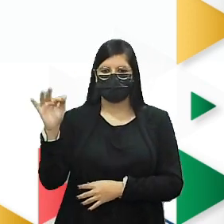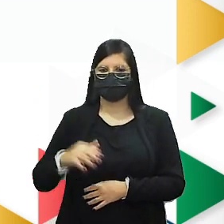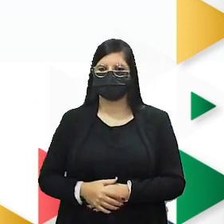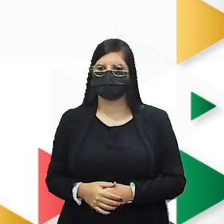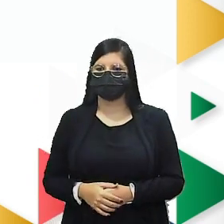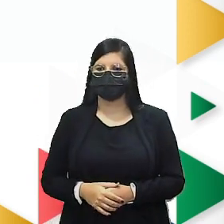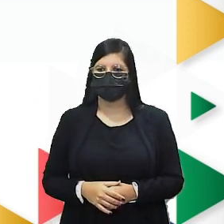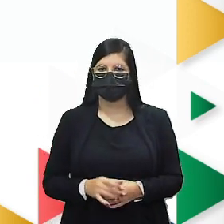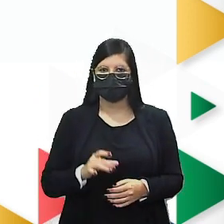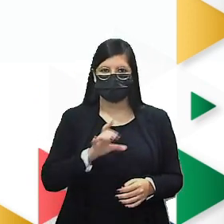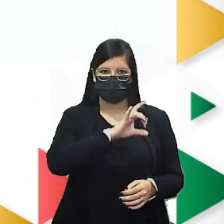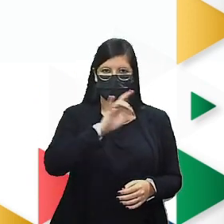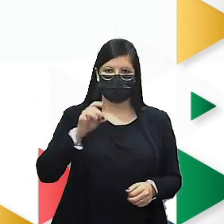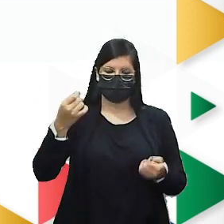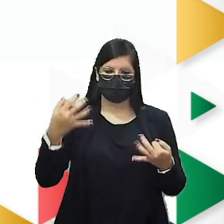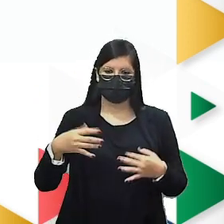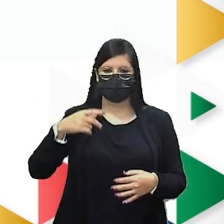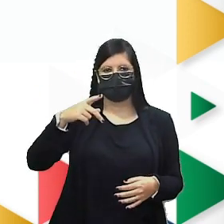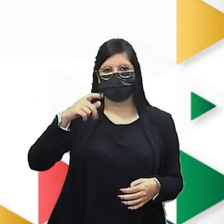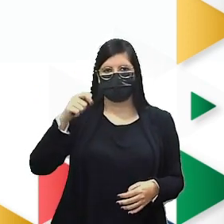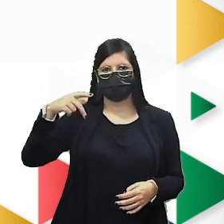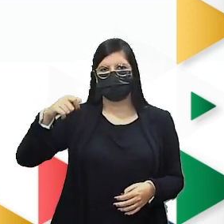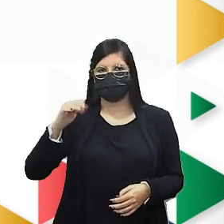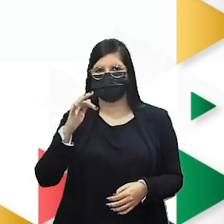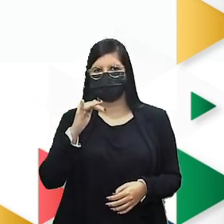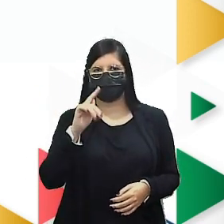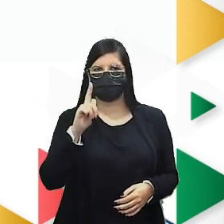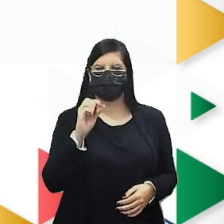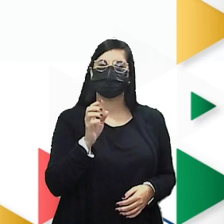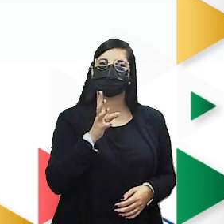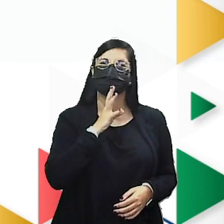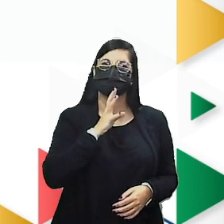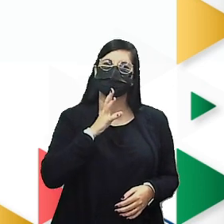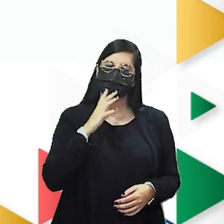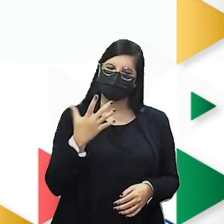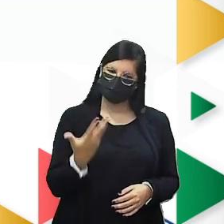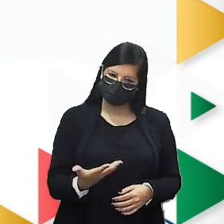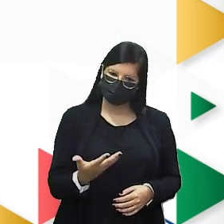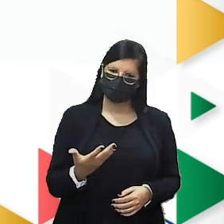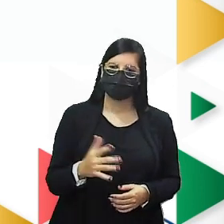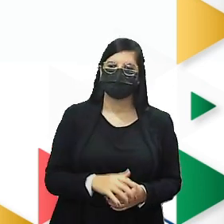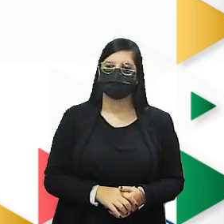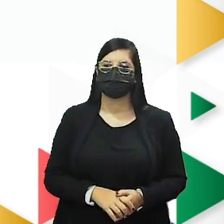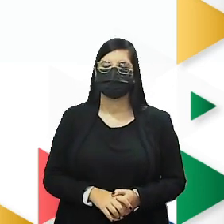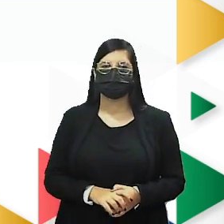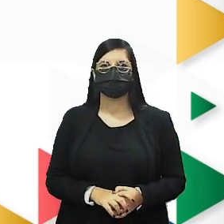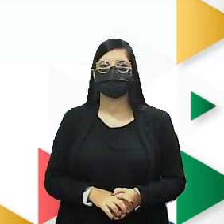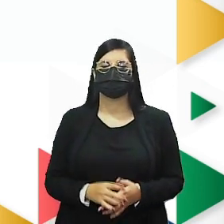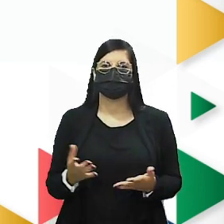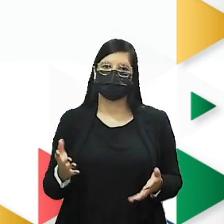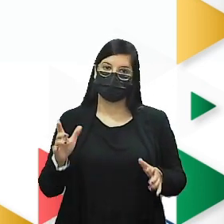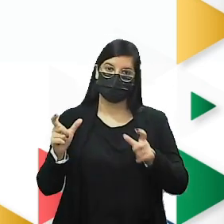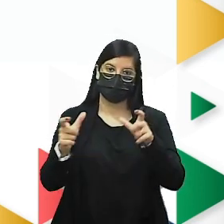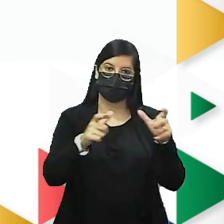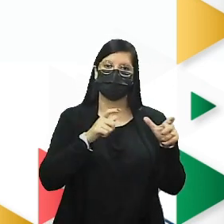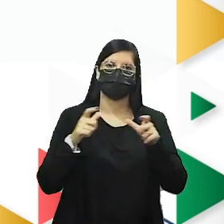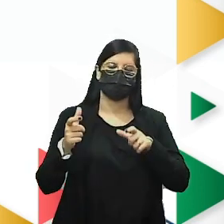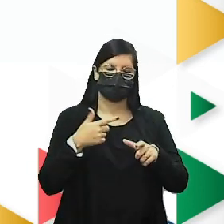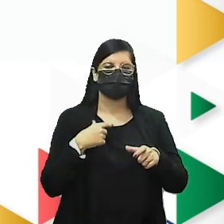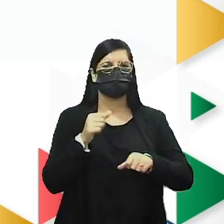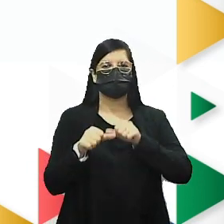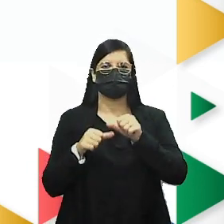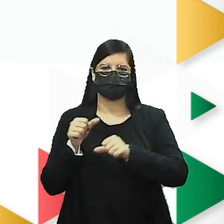um pouquinho de cada. Por exemplo, o Papa Figo. Acho que todo mundo já ouviu falar no Papa Figo, né? Que tem, dependendo da região, ela vai sofrer